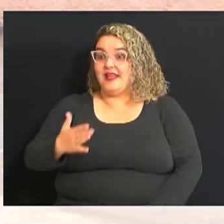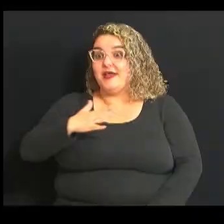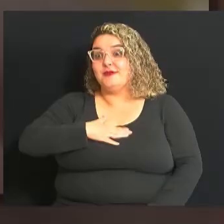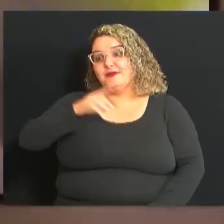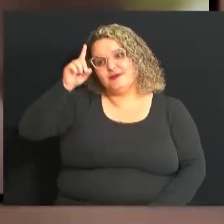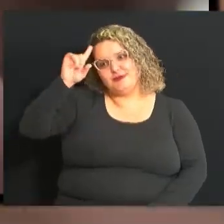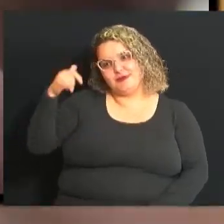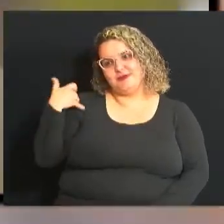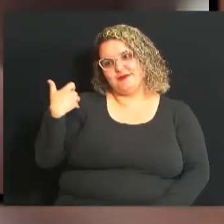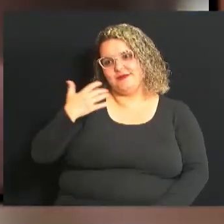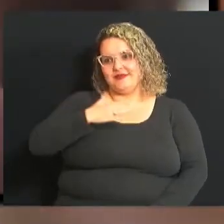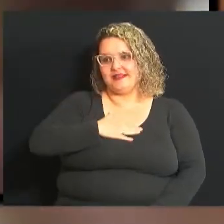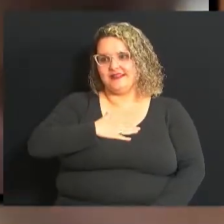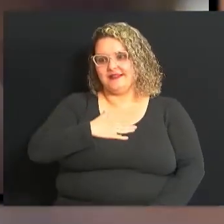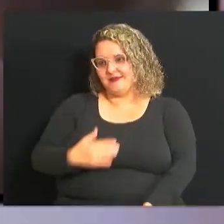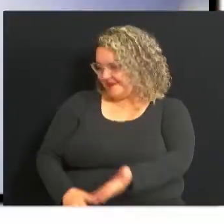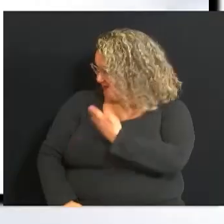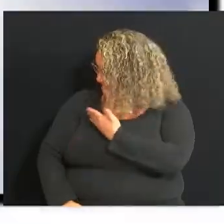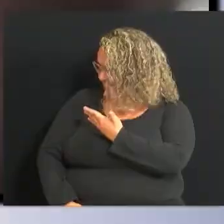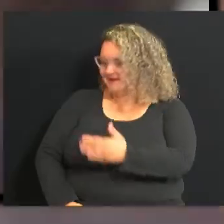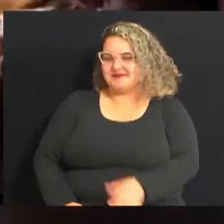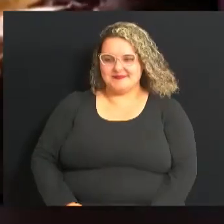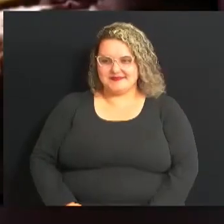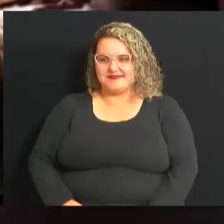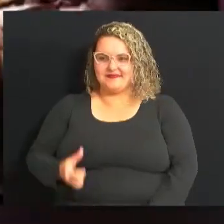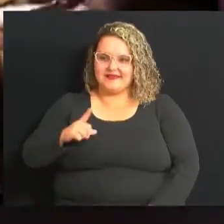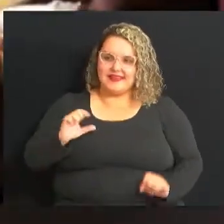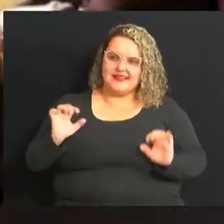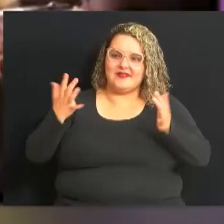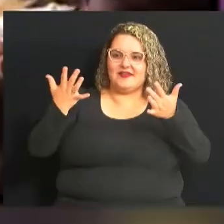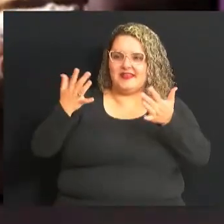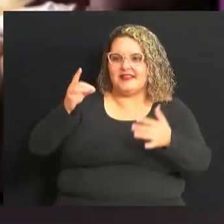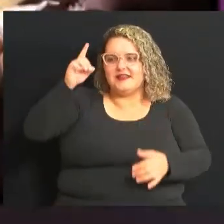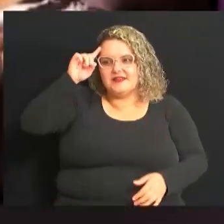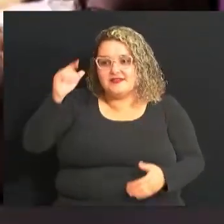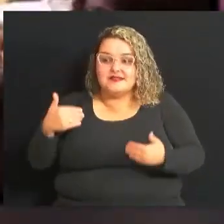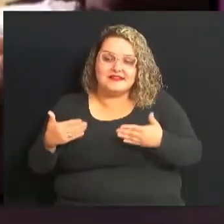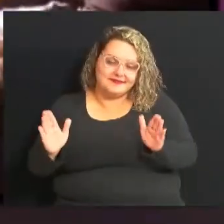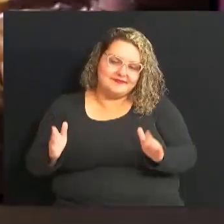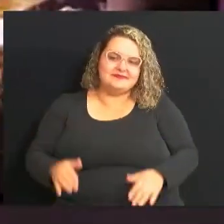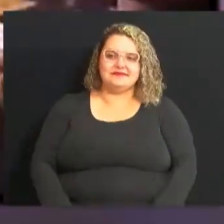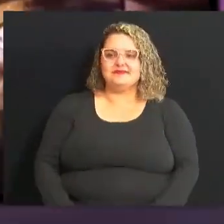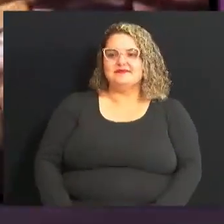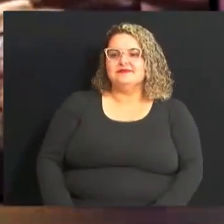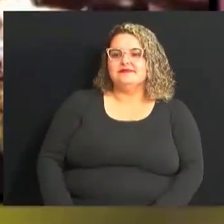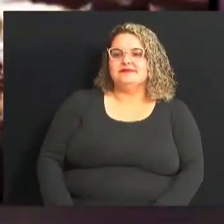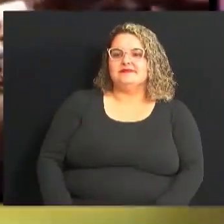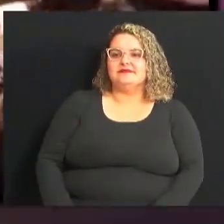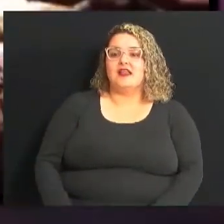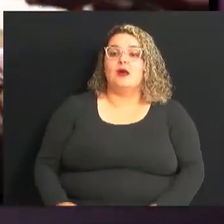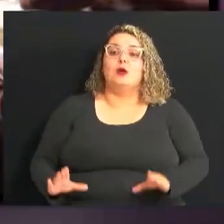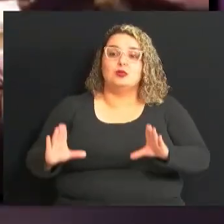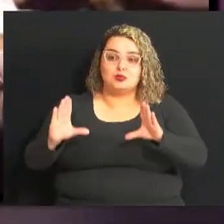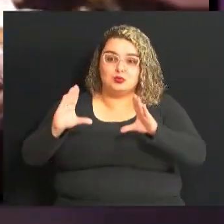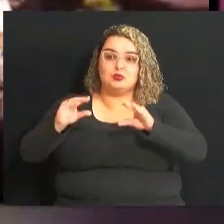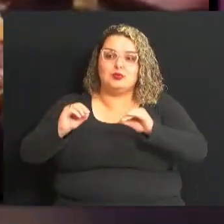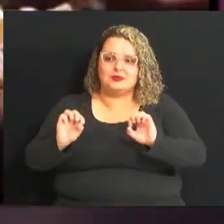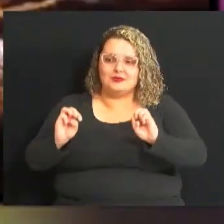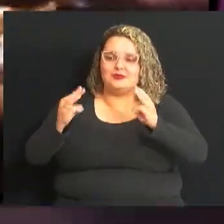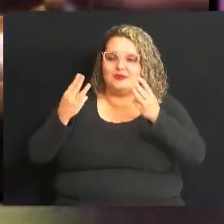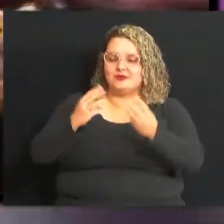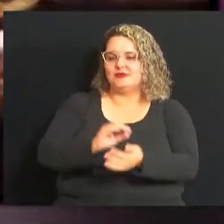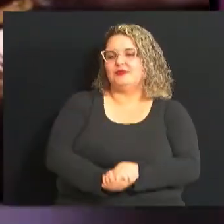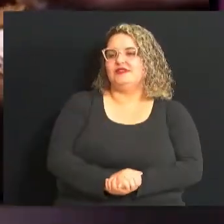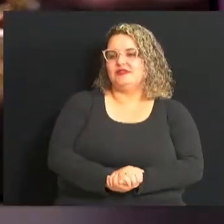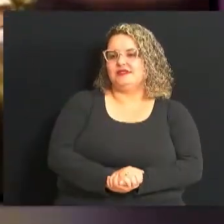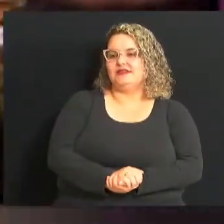aniversário, e aí teve aquela comemoração durante o dia, e mais ao anoitecer, que foi um show